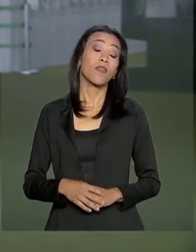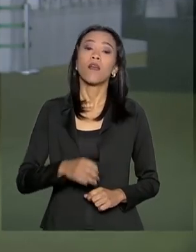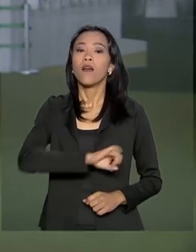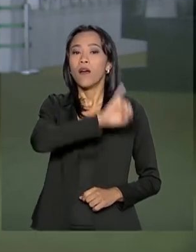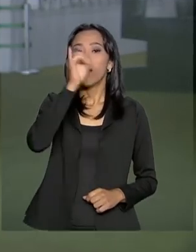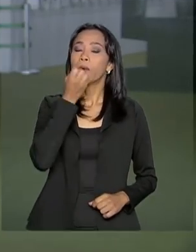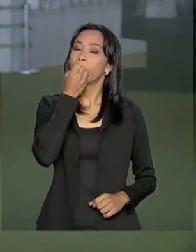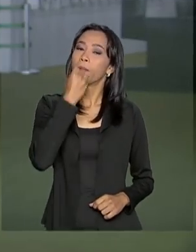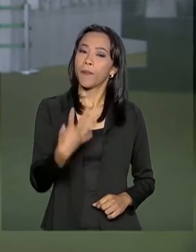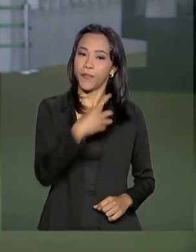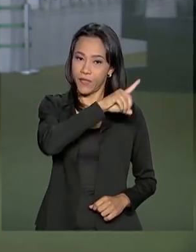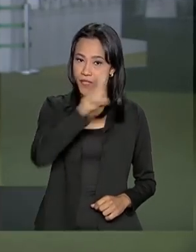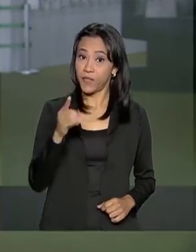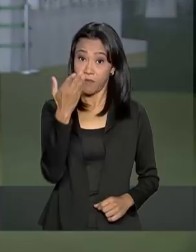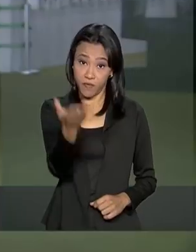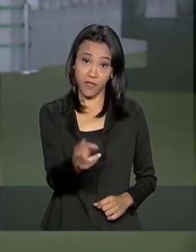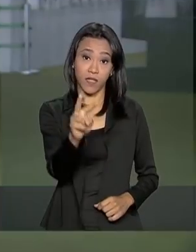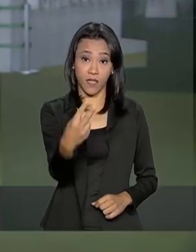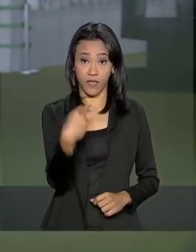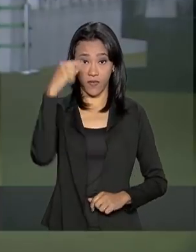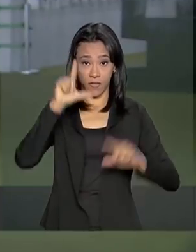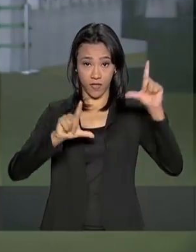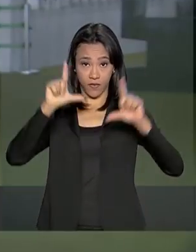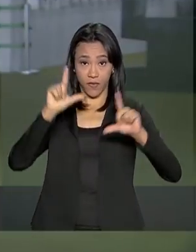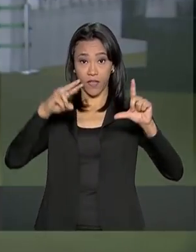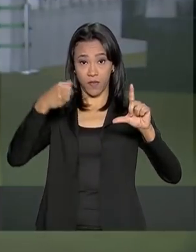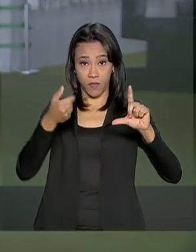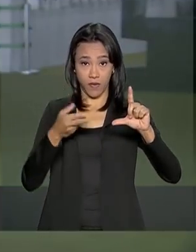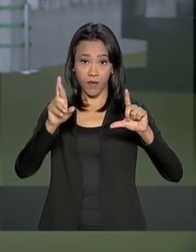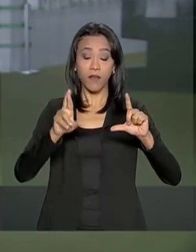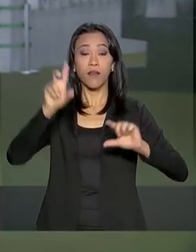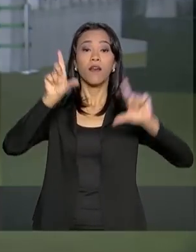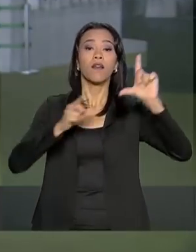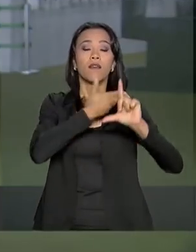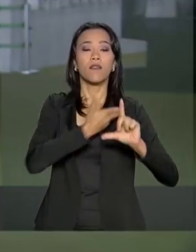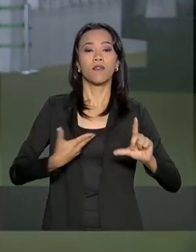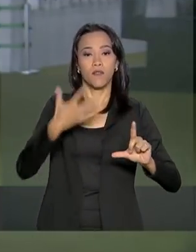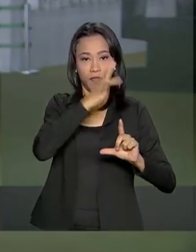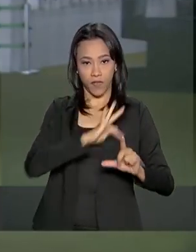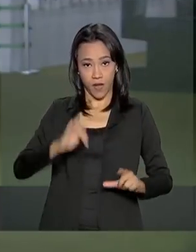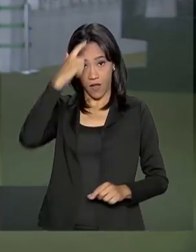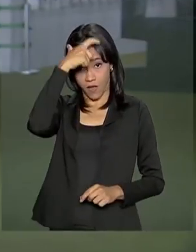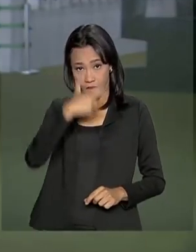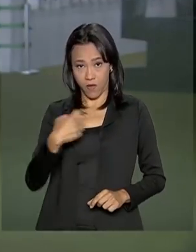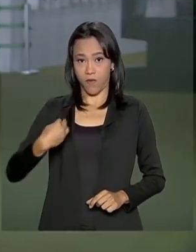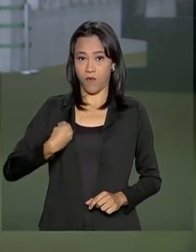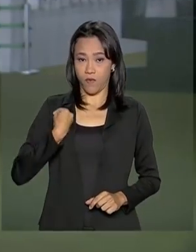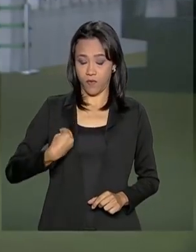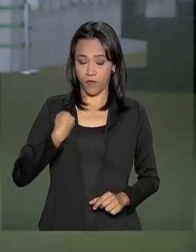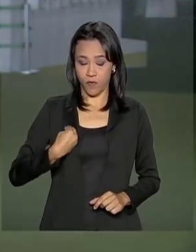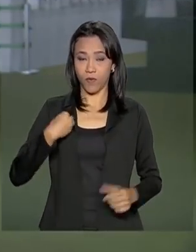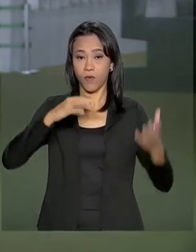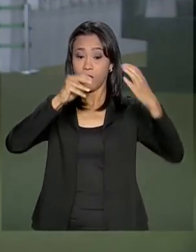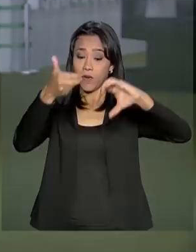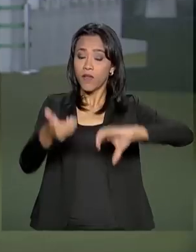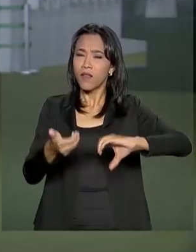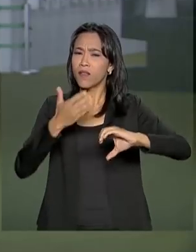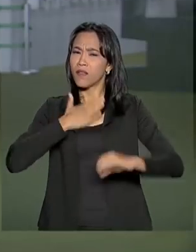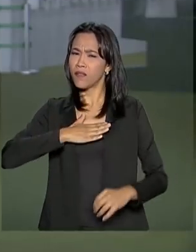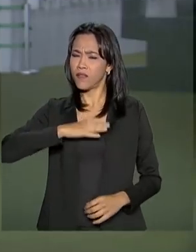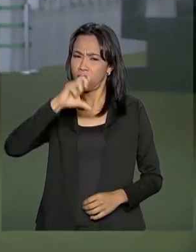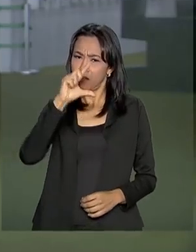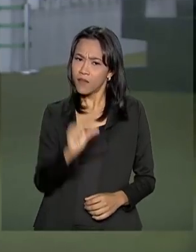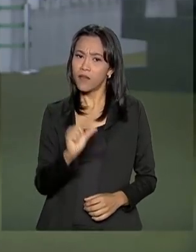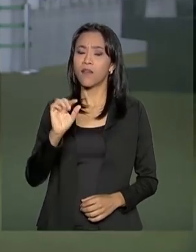Olá, bom dia para você que acompanha a NBR, a TV do Governo Federal. Eu estou no Congresso Nacional, onde daqui a pouquinho o presidente